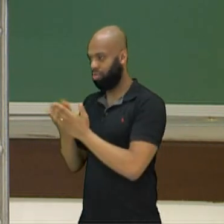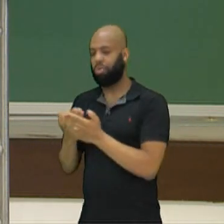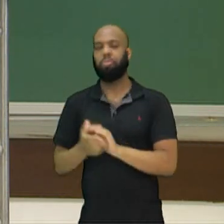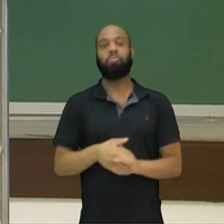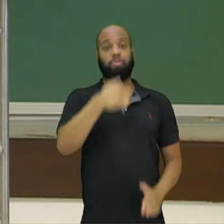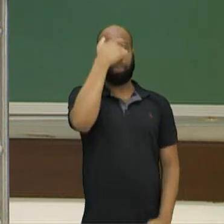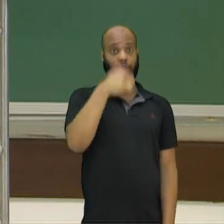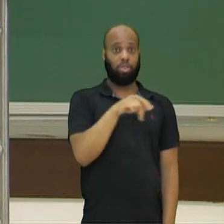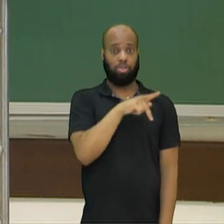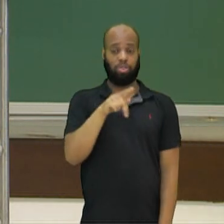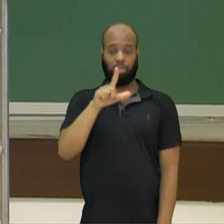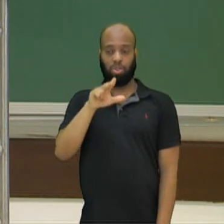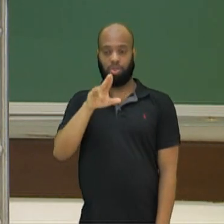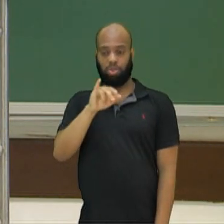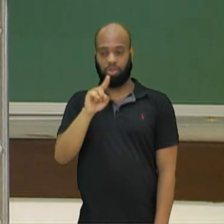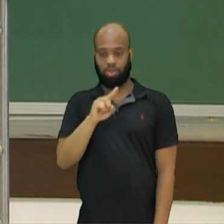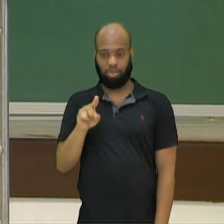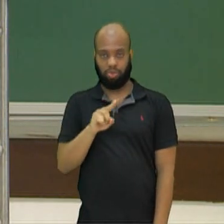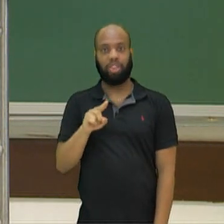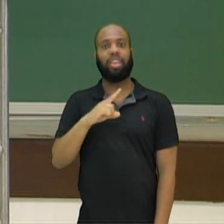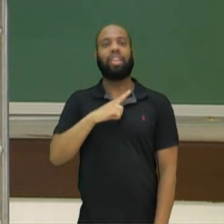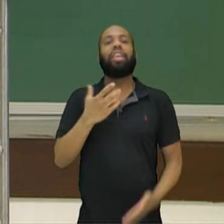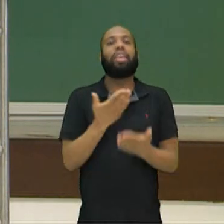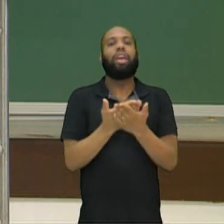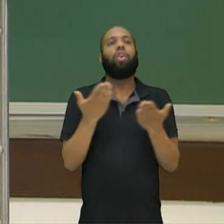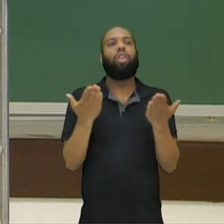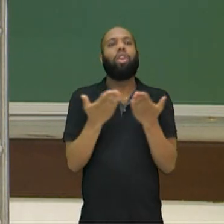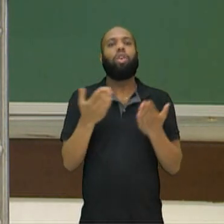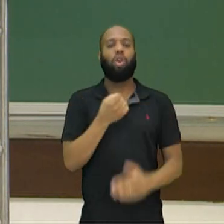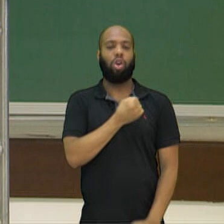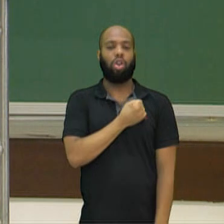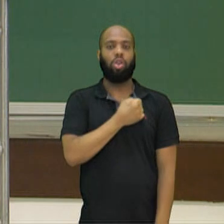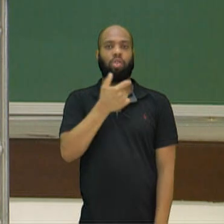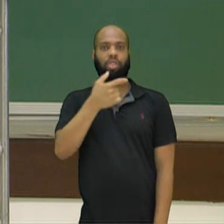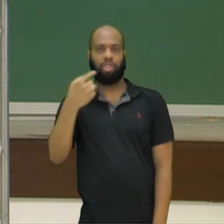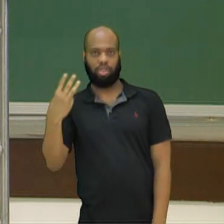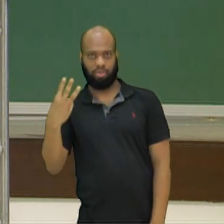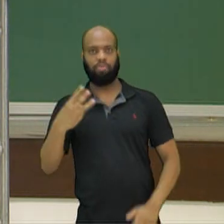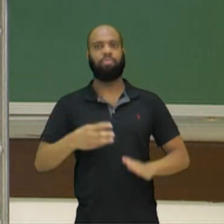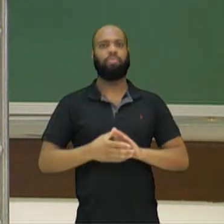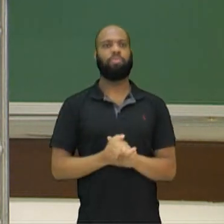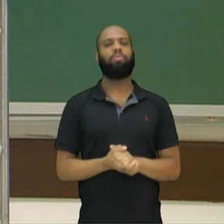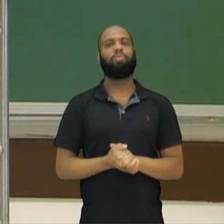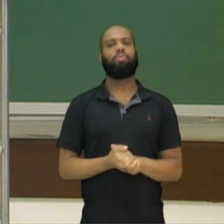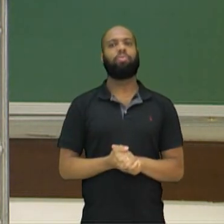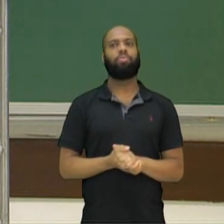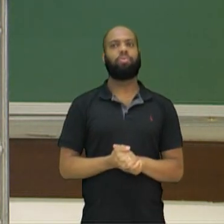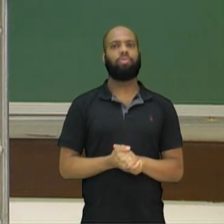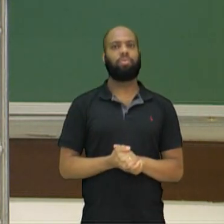novamente o professor Luiz Henrique, nós estamos na nossa aula 23